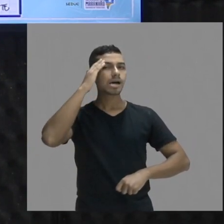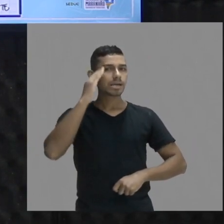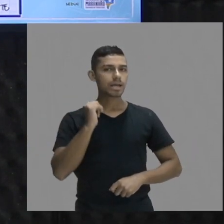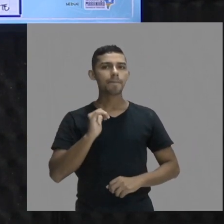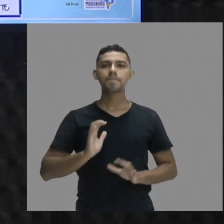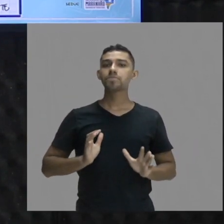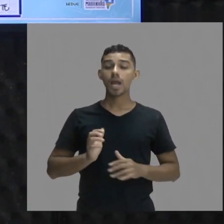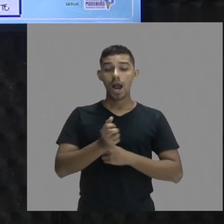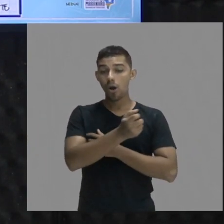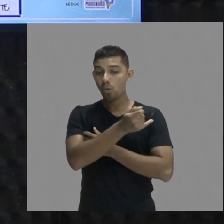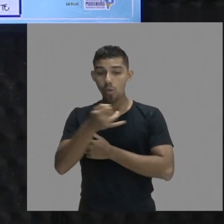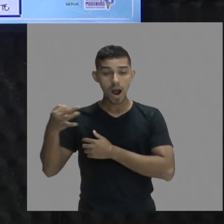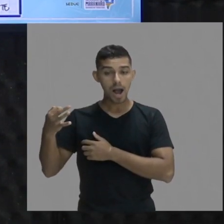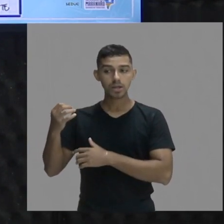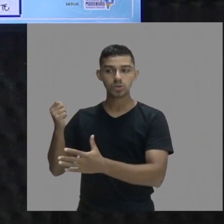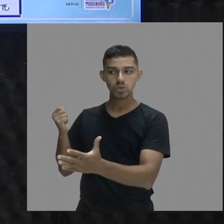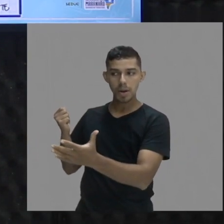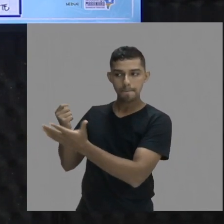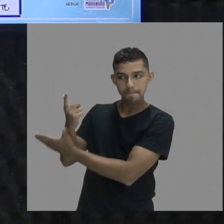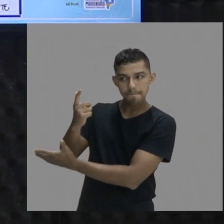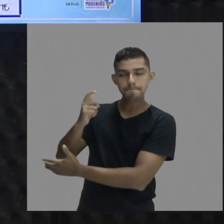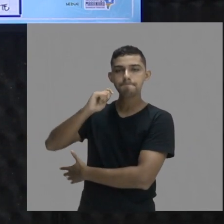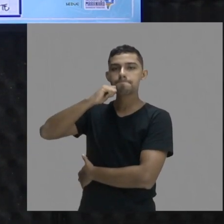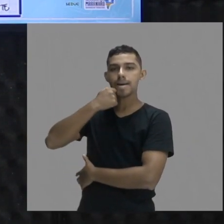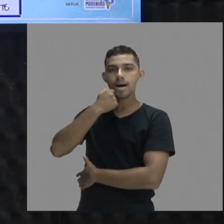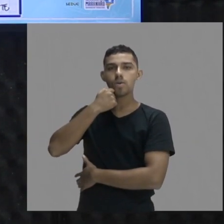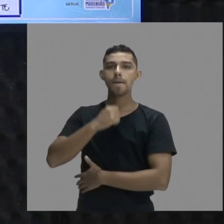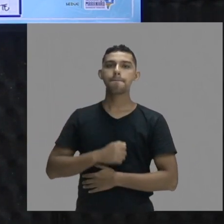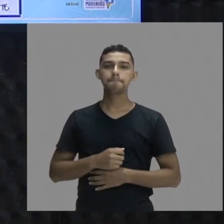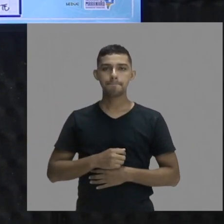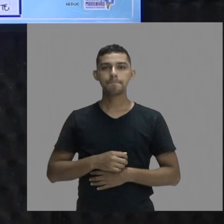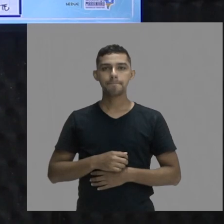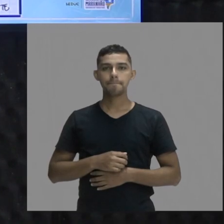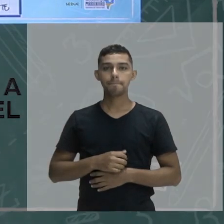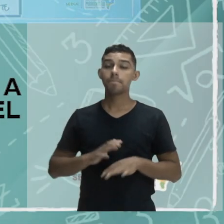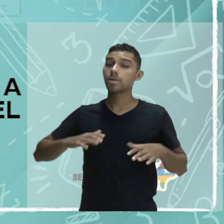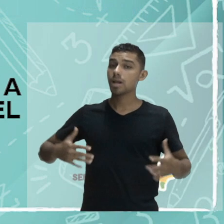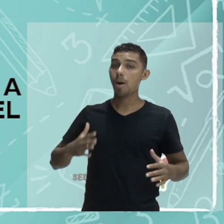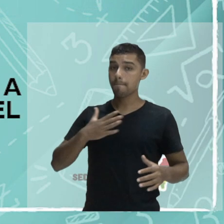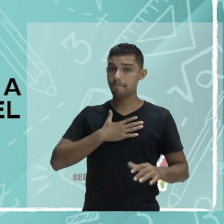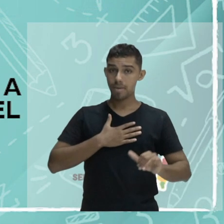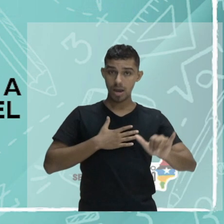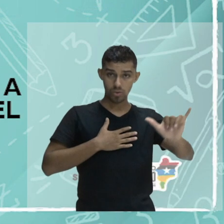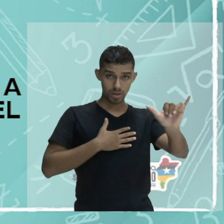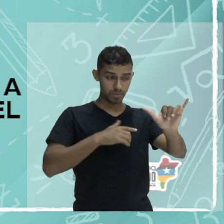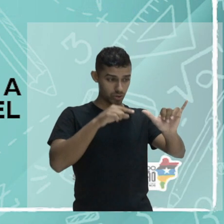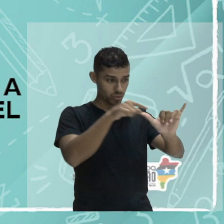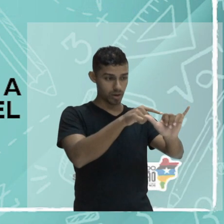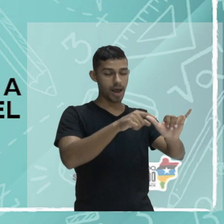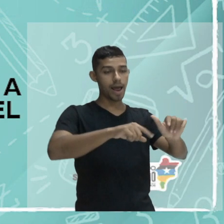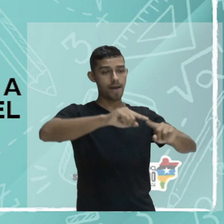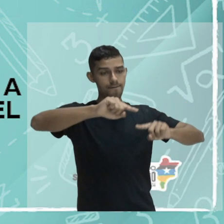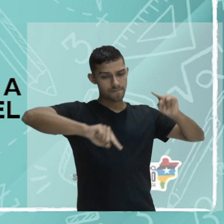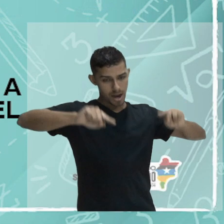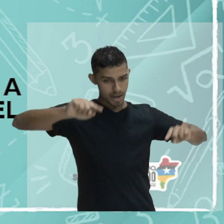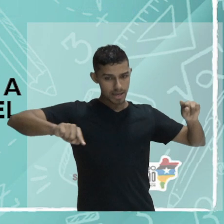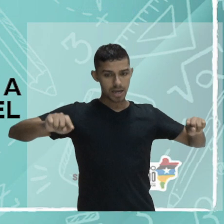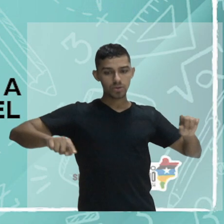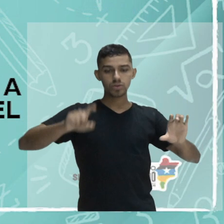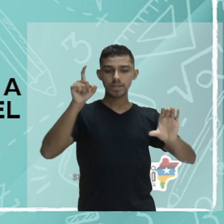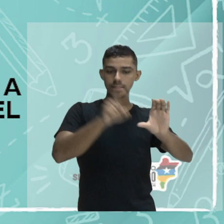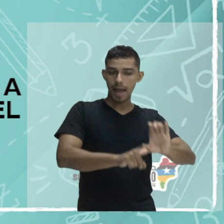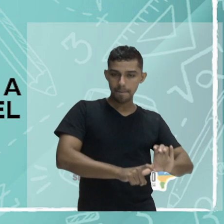a quantidade de pães para saber quanto eu vou pagar. Tá? Então, meu Y é uma variável